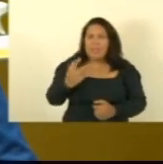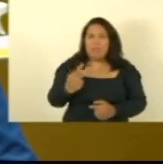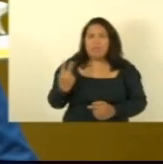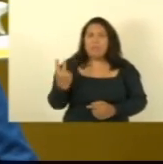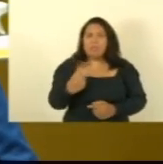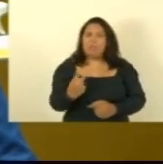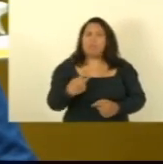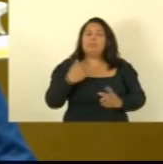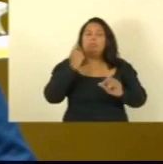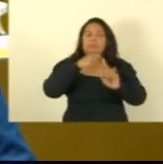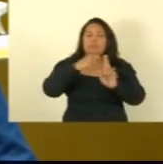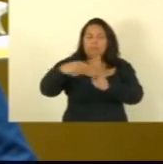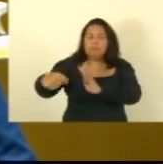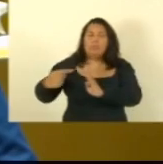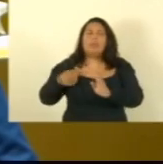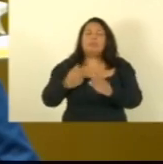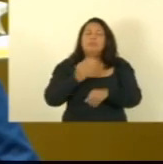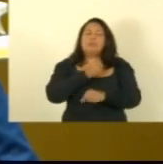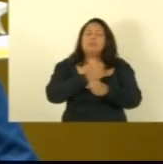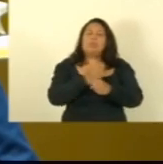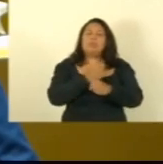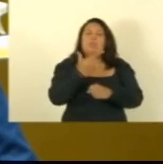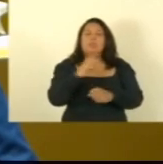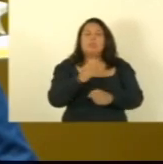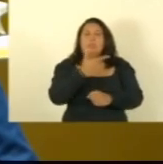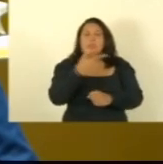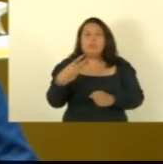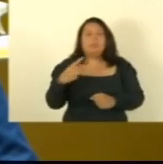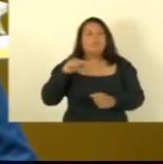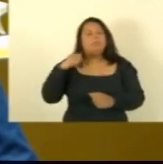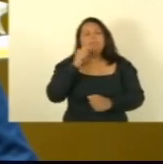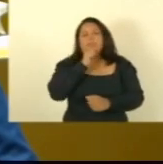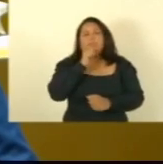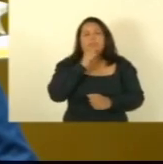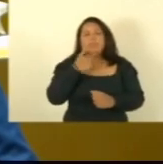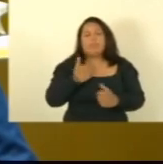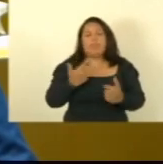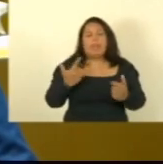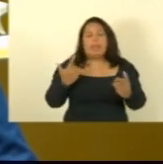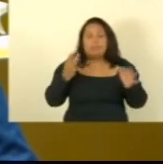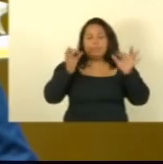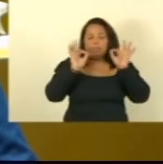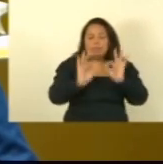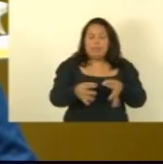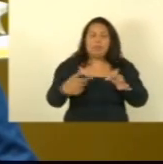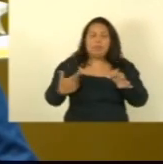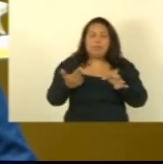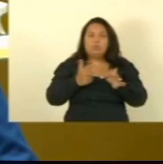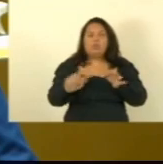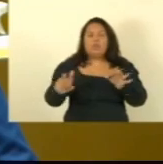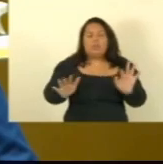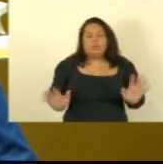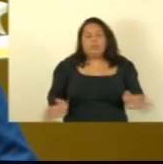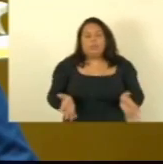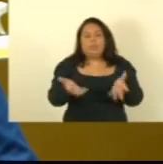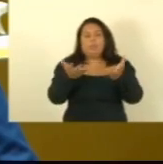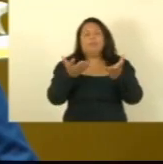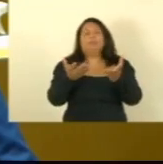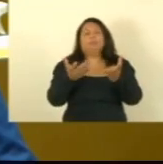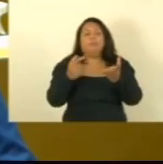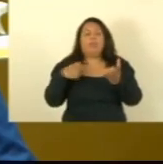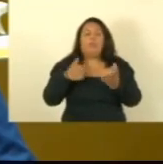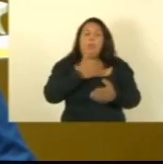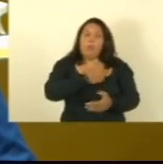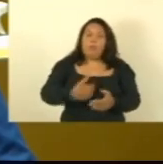mês do ano de 2023 e ainda nós não tínhamos revalidado esse incentivo. E o